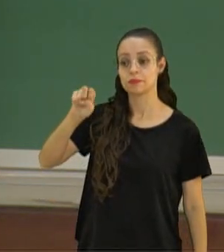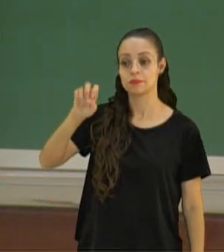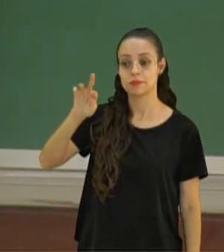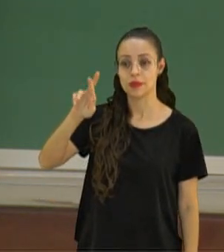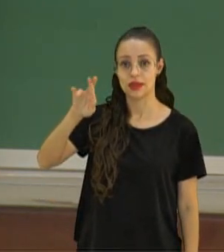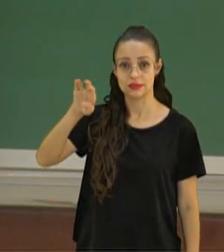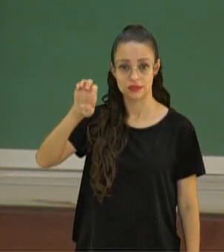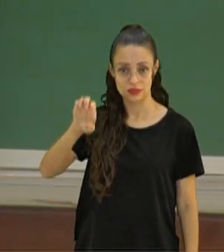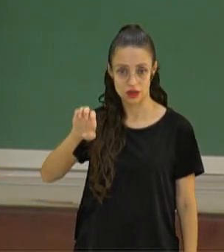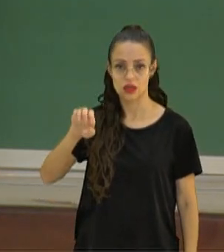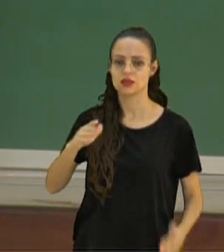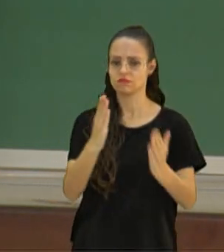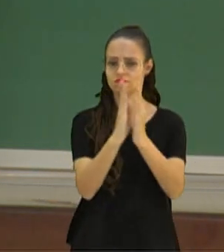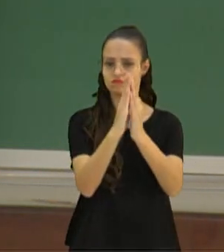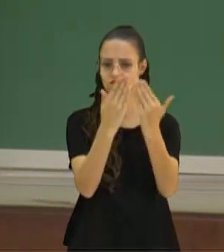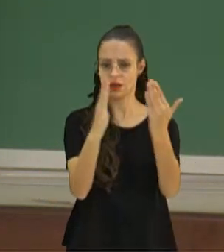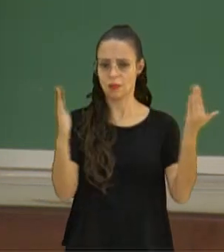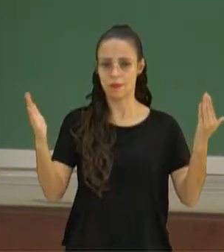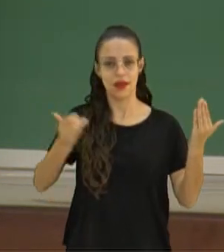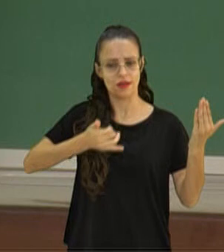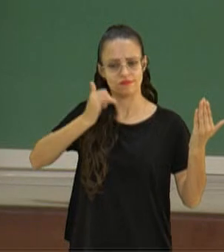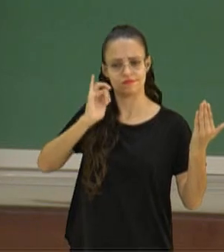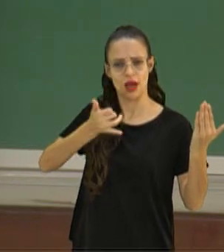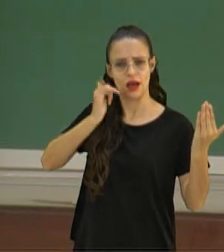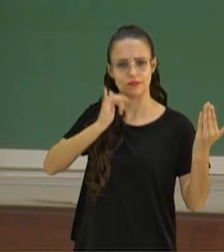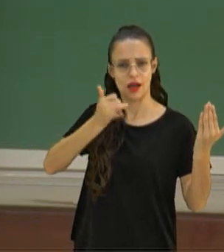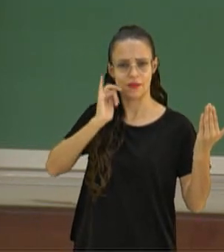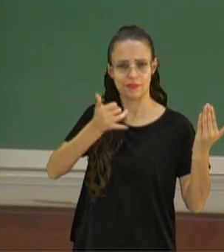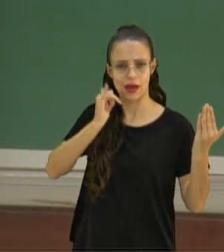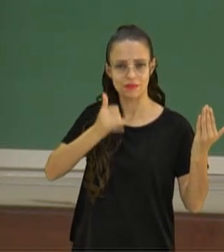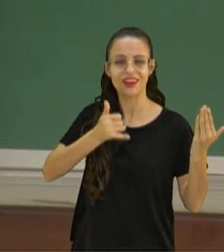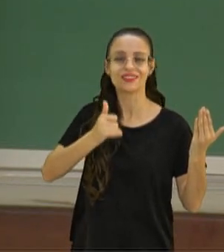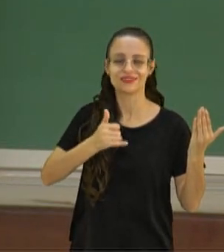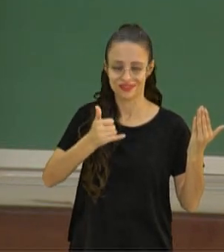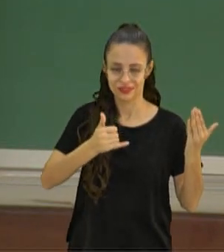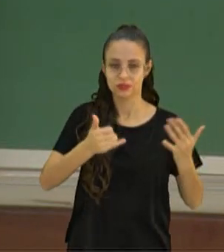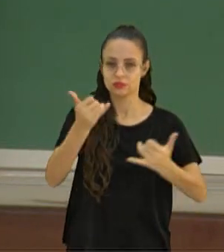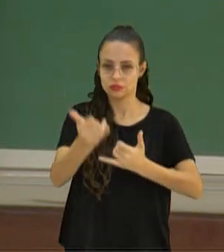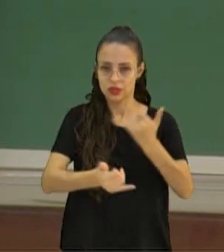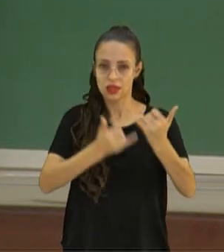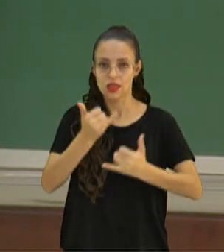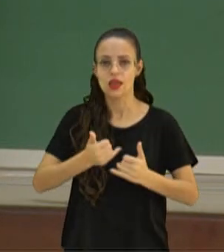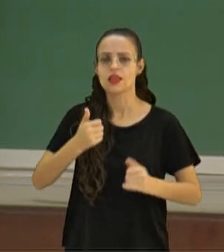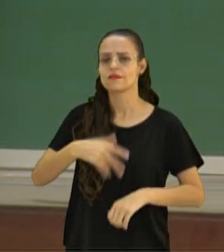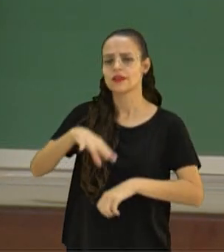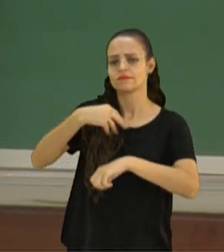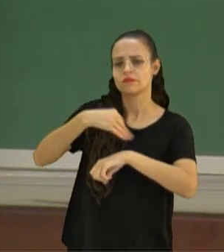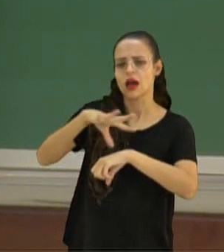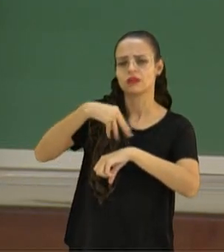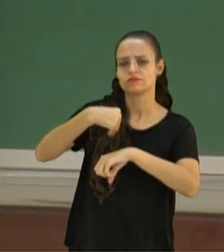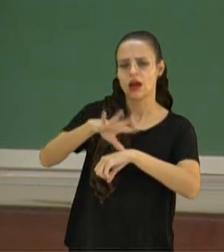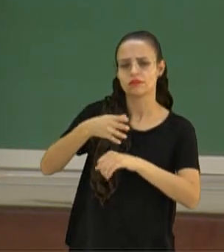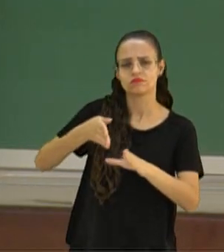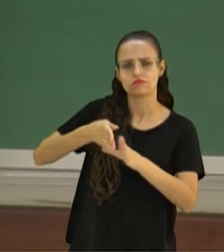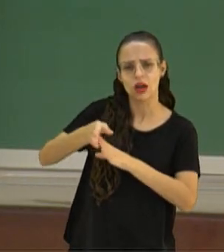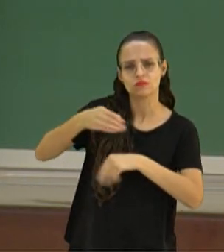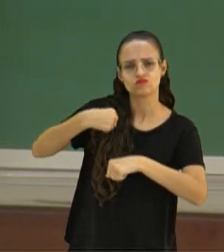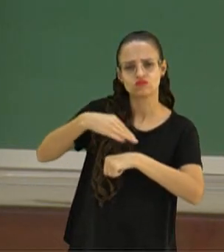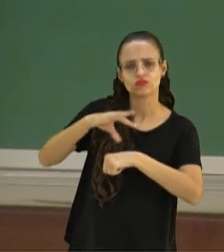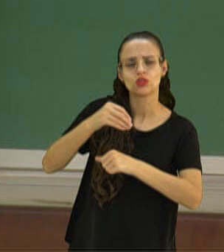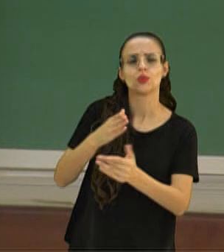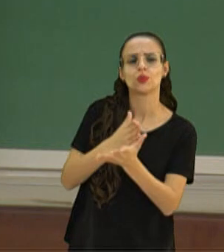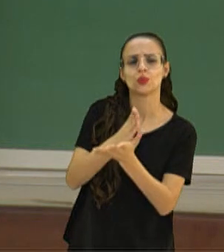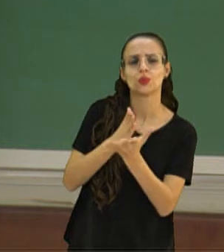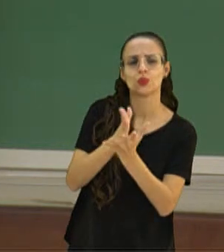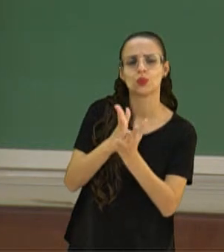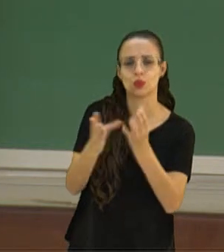né? Que é o jogador que vai estar narrando o jogo, né? Então, é ele que vai dar todas as coordenadas e vai conduzir esse